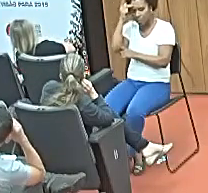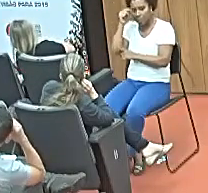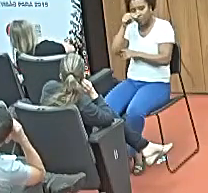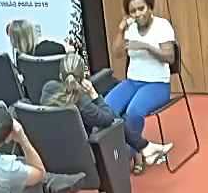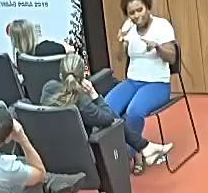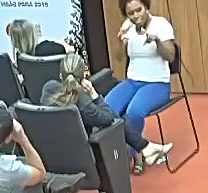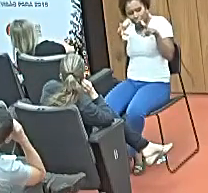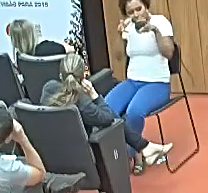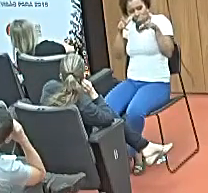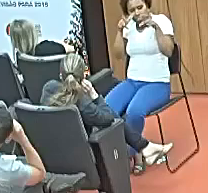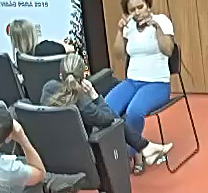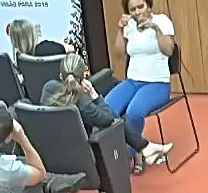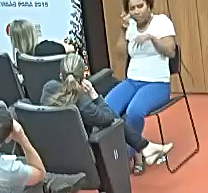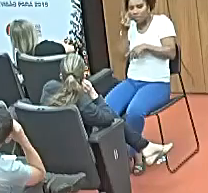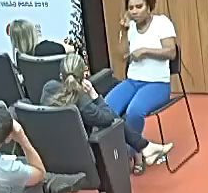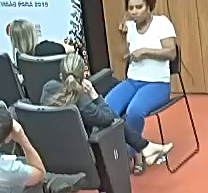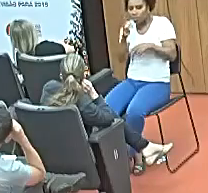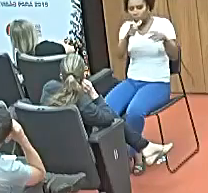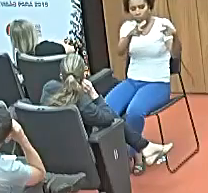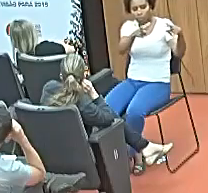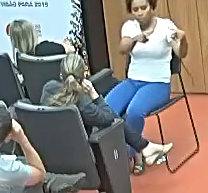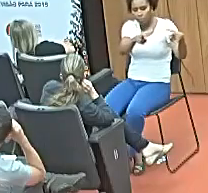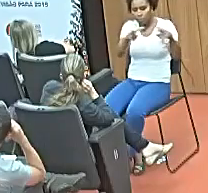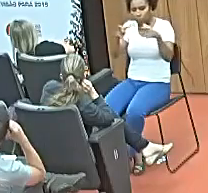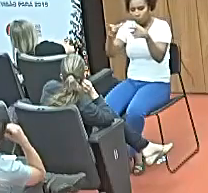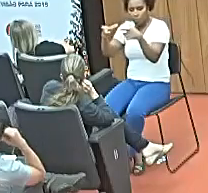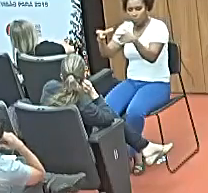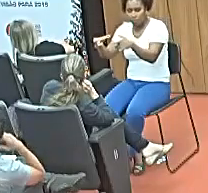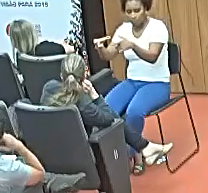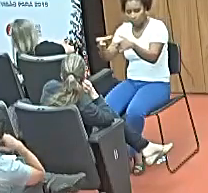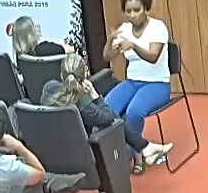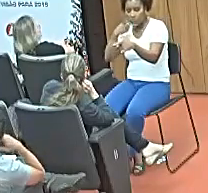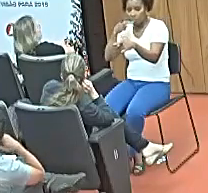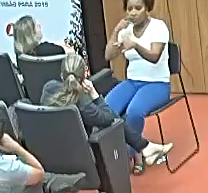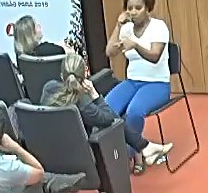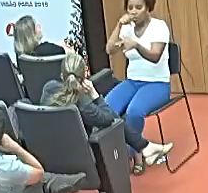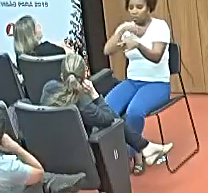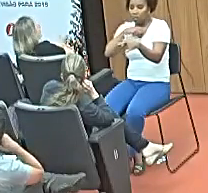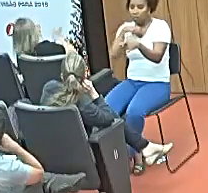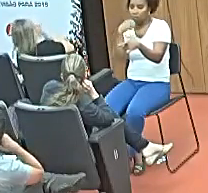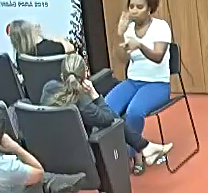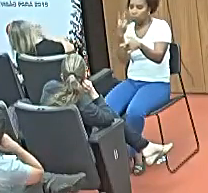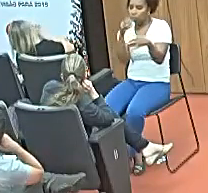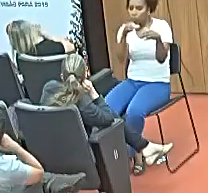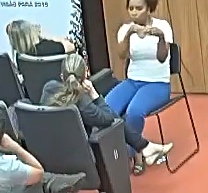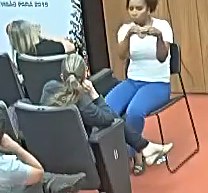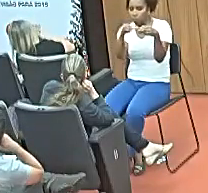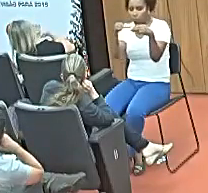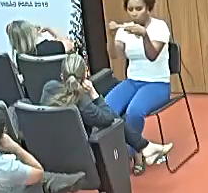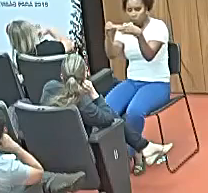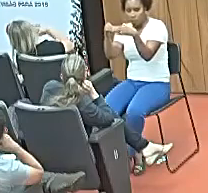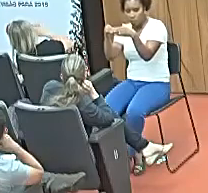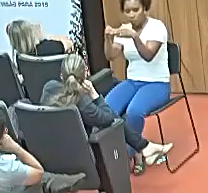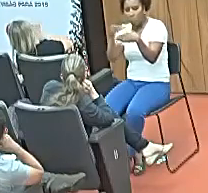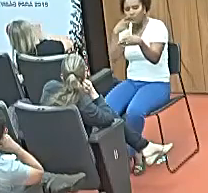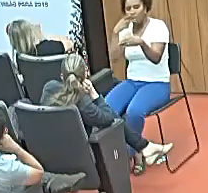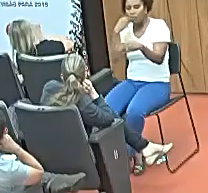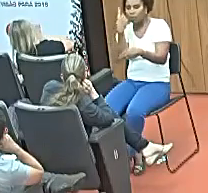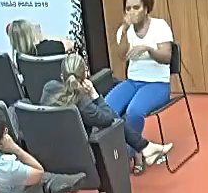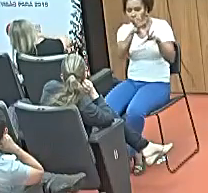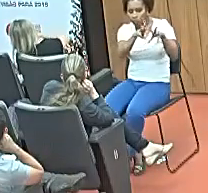que formaram dois subgrupos resíduos sólidos e resíduos hídricos